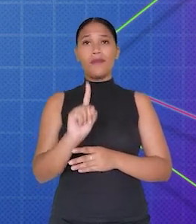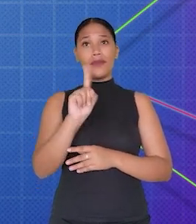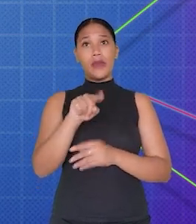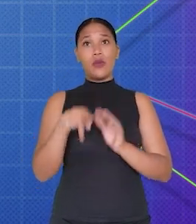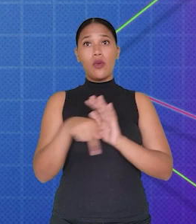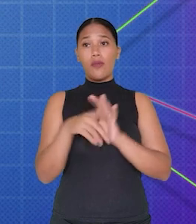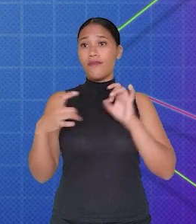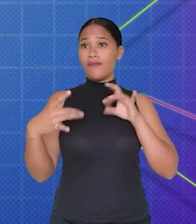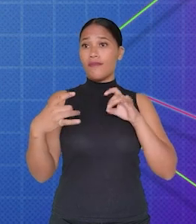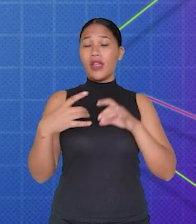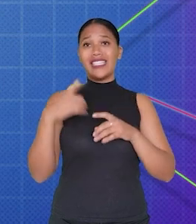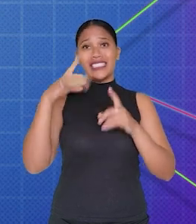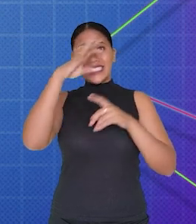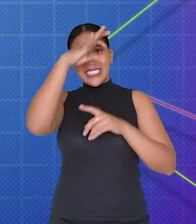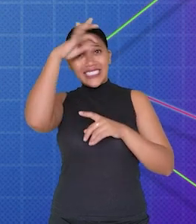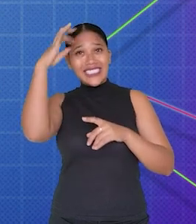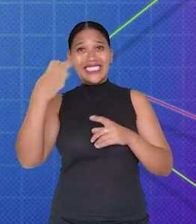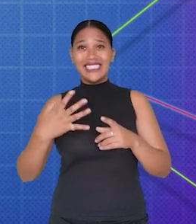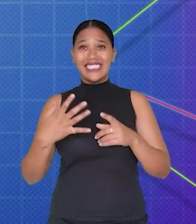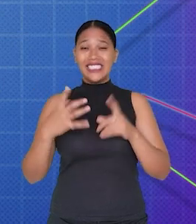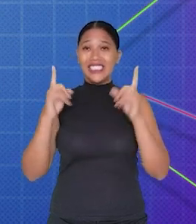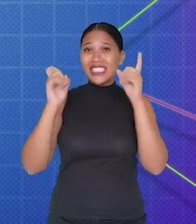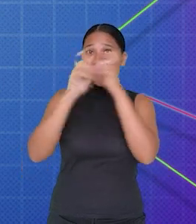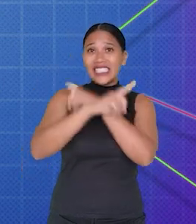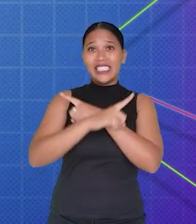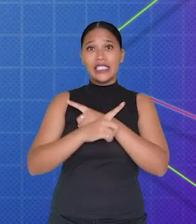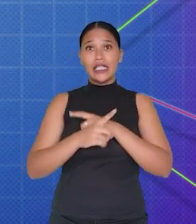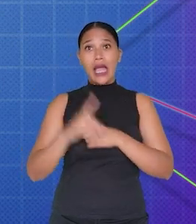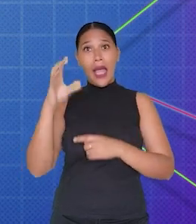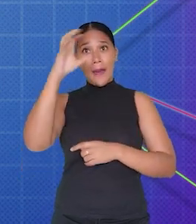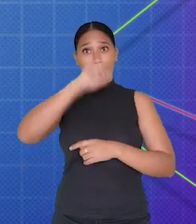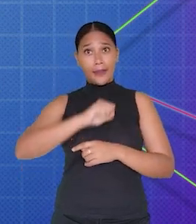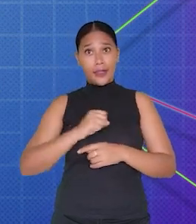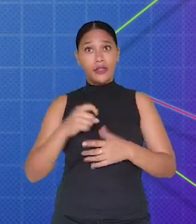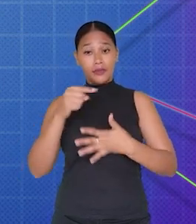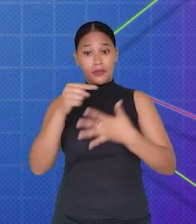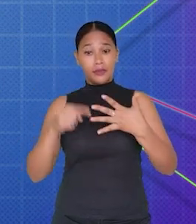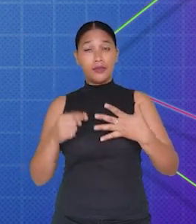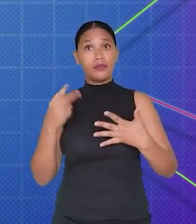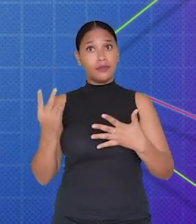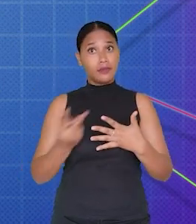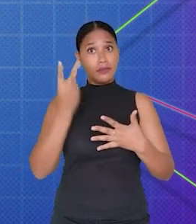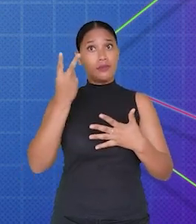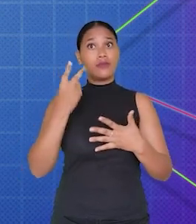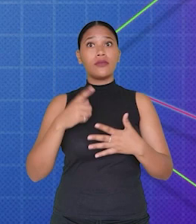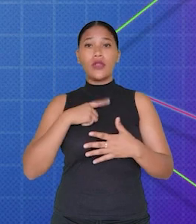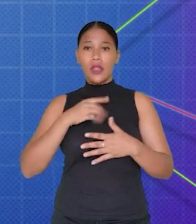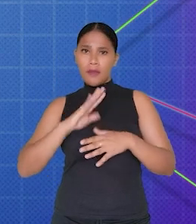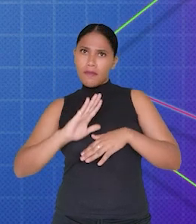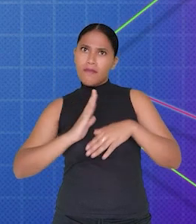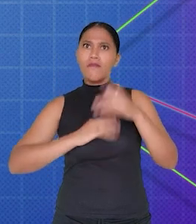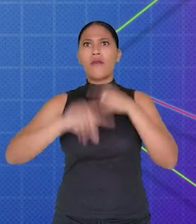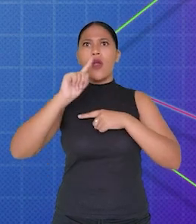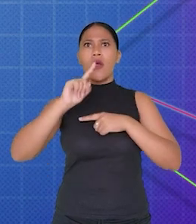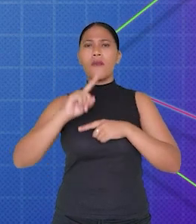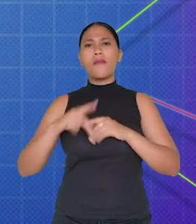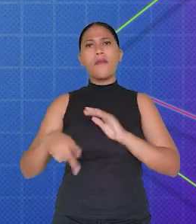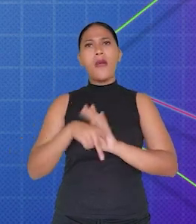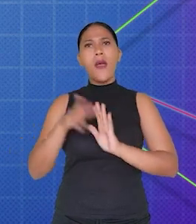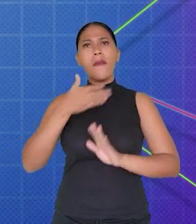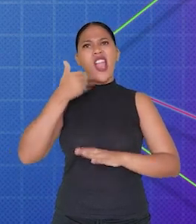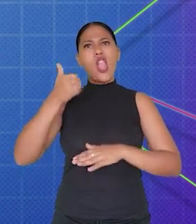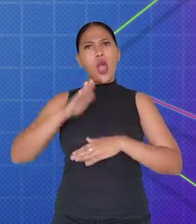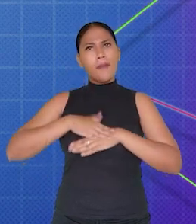geralmente como resultado de eventos difíceis ou desafiadores. O personagem aprende lições valiosas, supera obstáculos e se torna uma